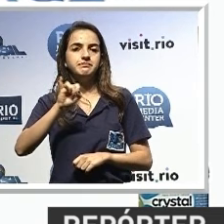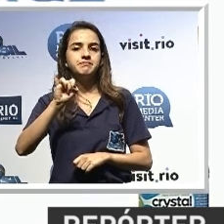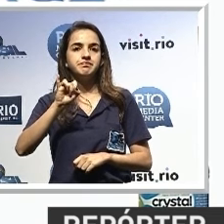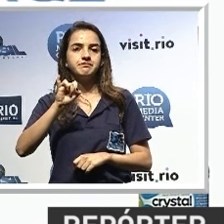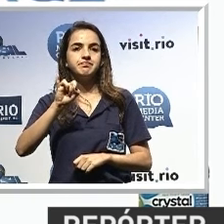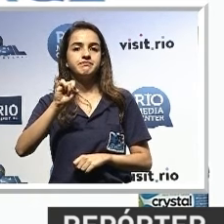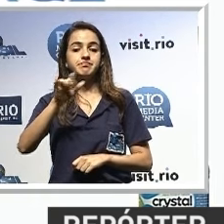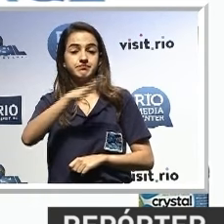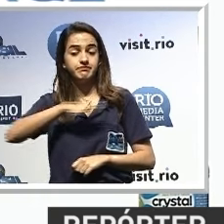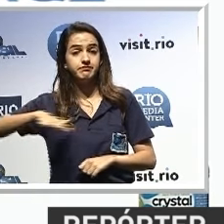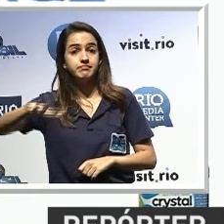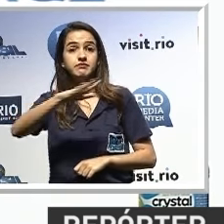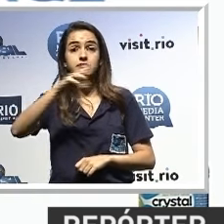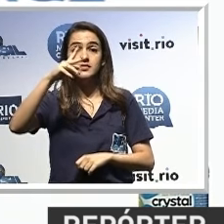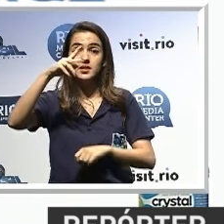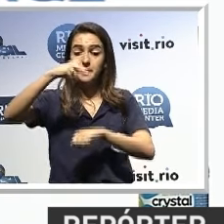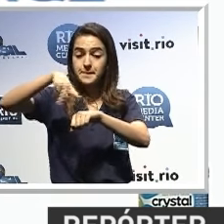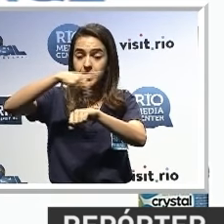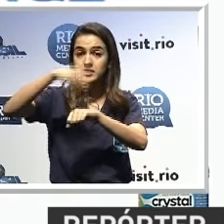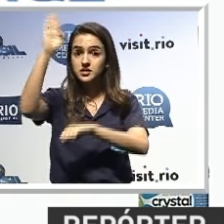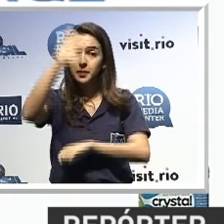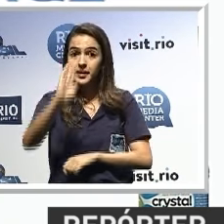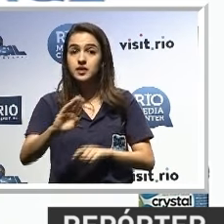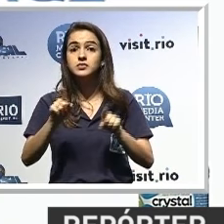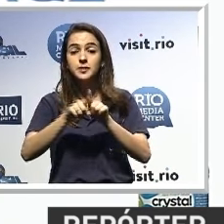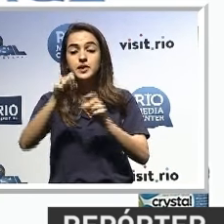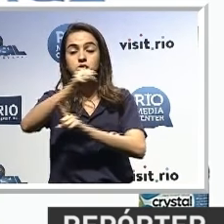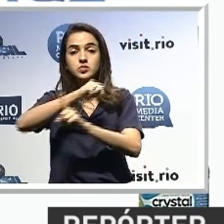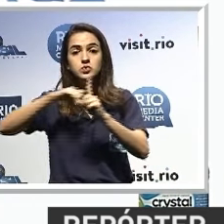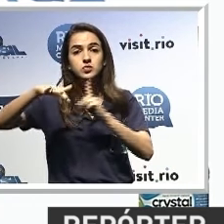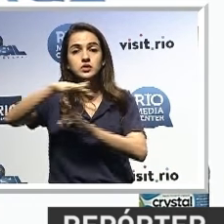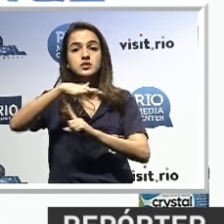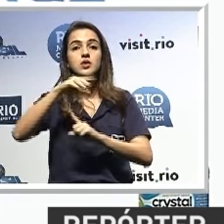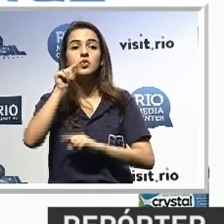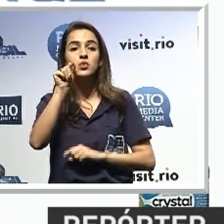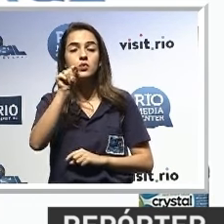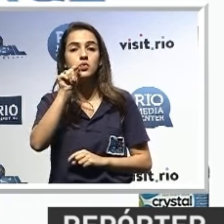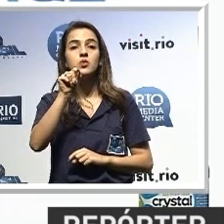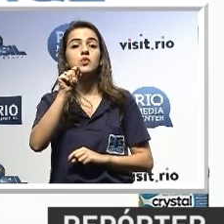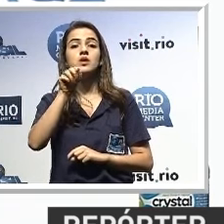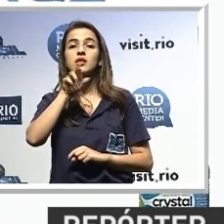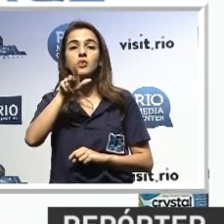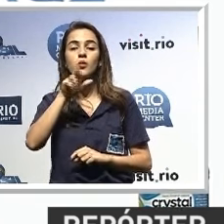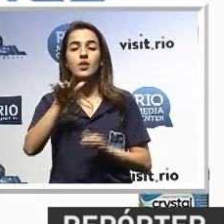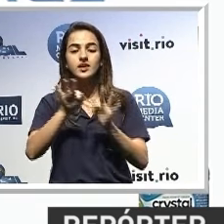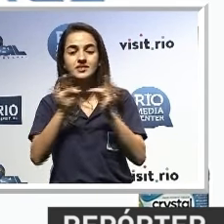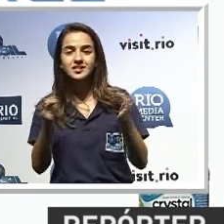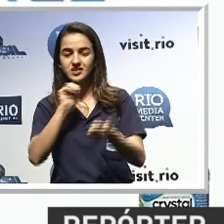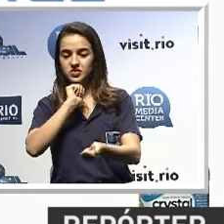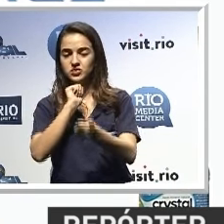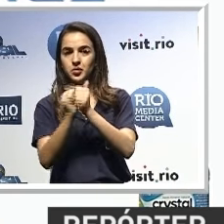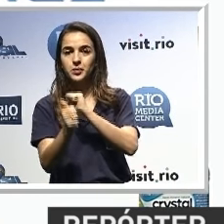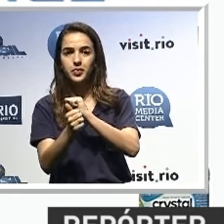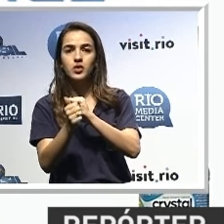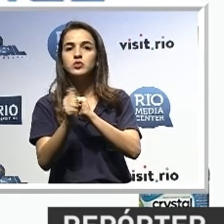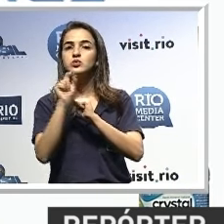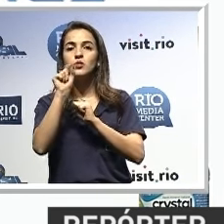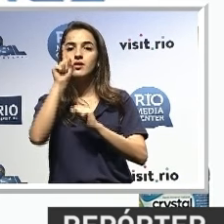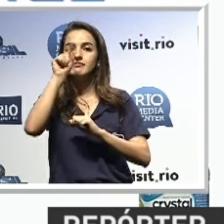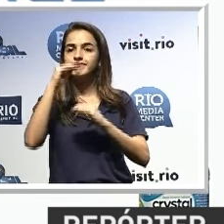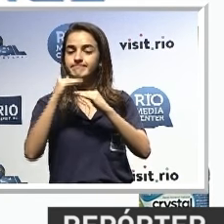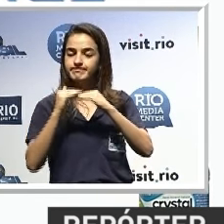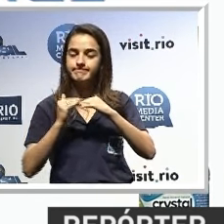para o nosso país e para a nossa sociedade, porque ele transcende simplesmente a questão do esporte. Ele vai mais